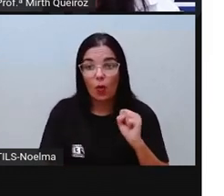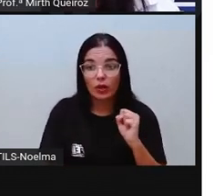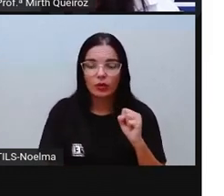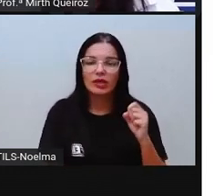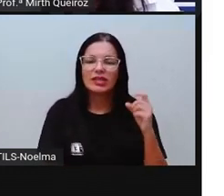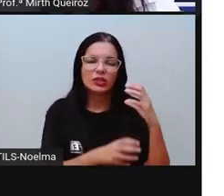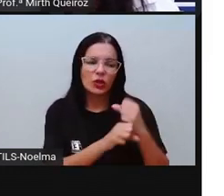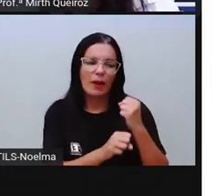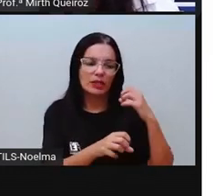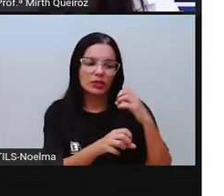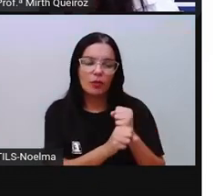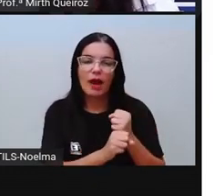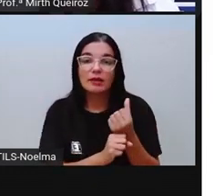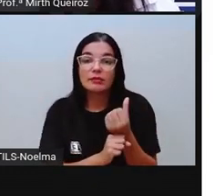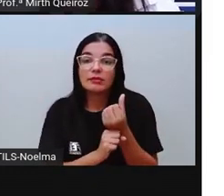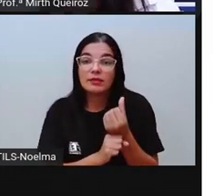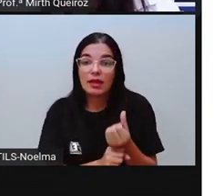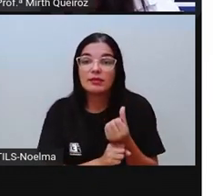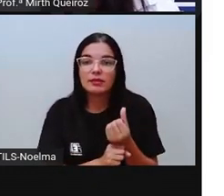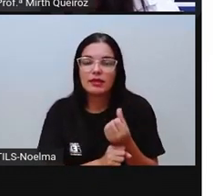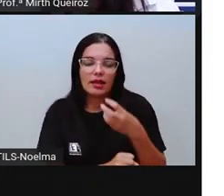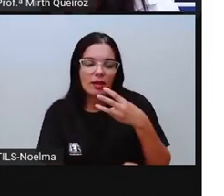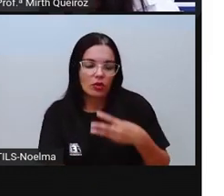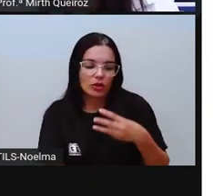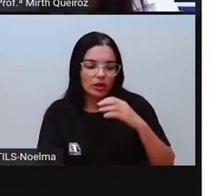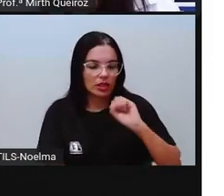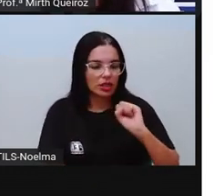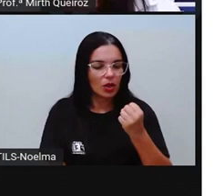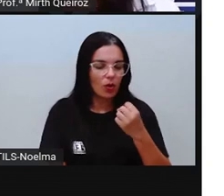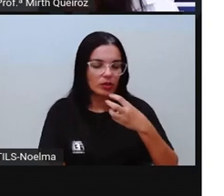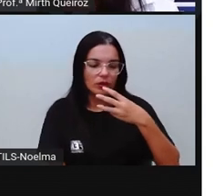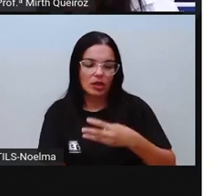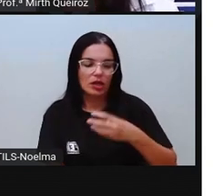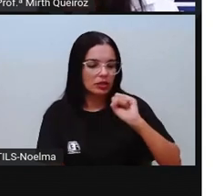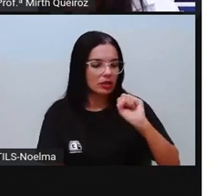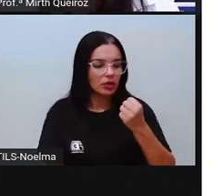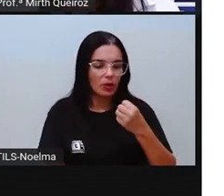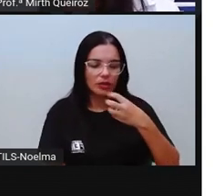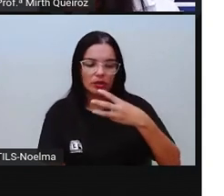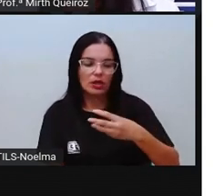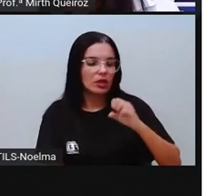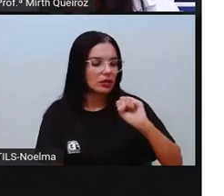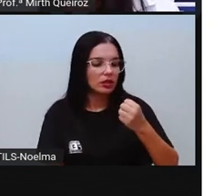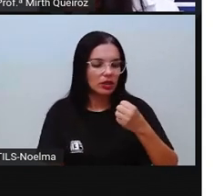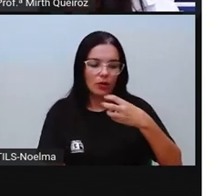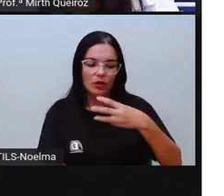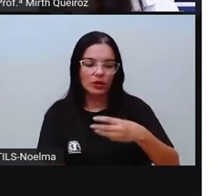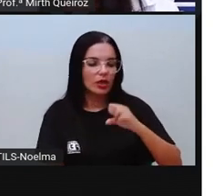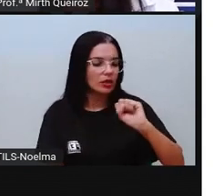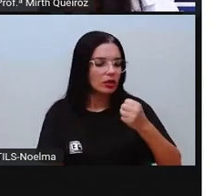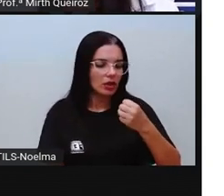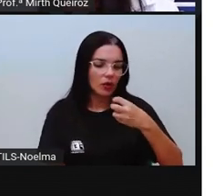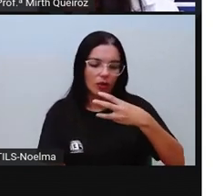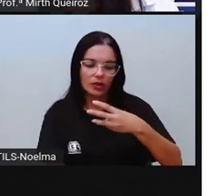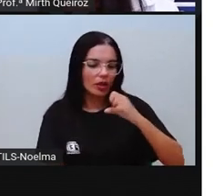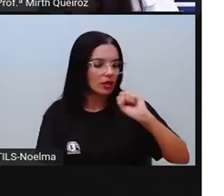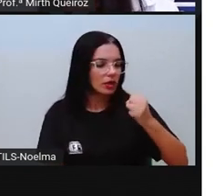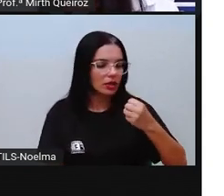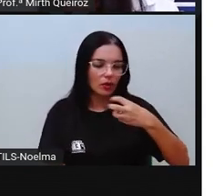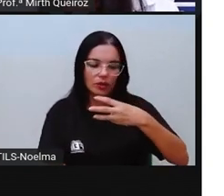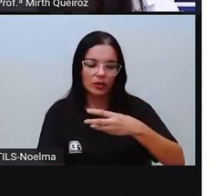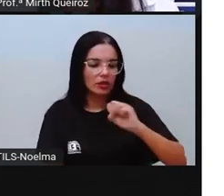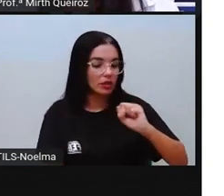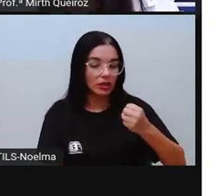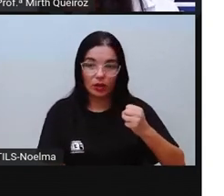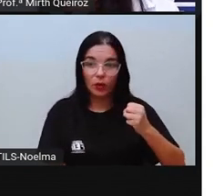e somar quantas vezes? 6 vezes, né? Já que são 6 tamanduás. Então, 38 mais 38 mais 38 mais